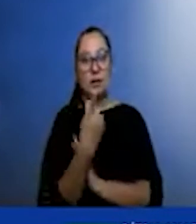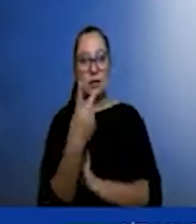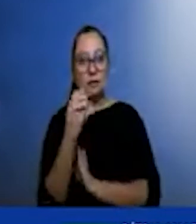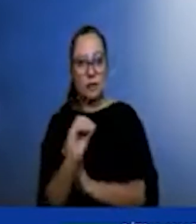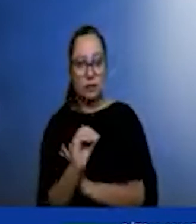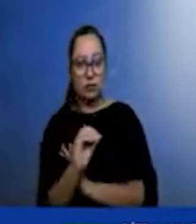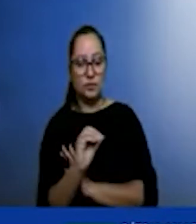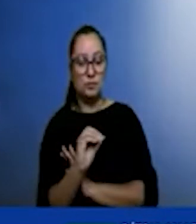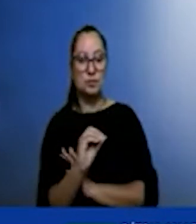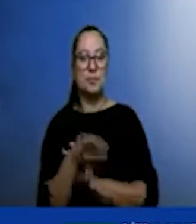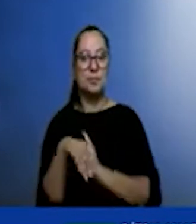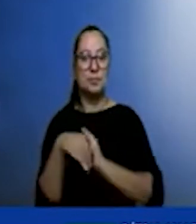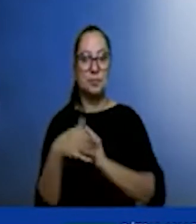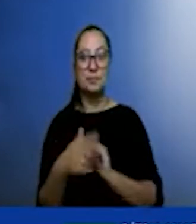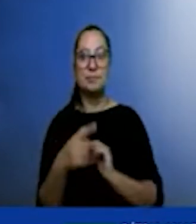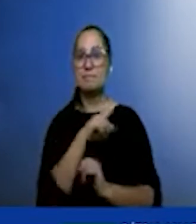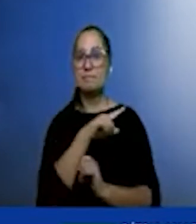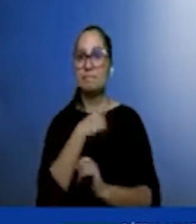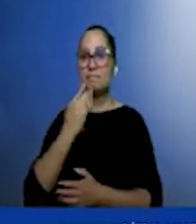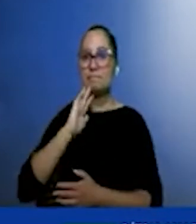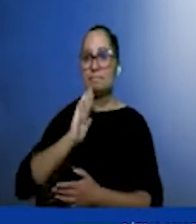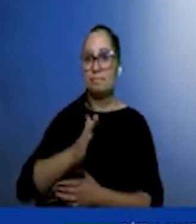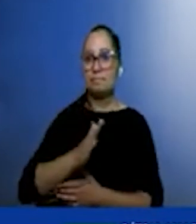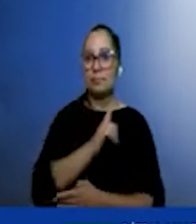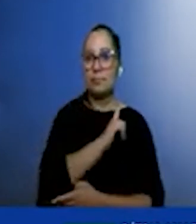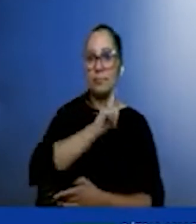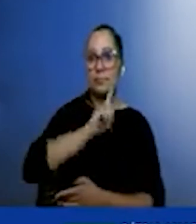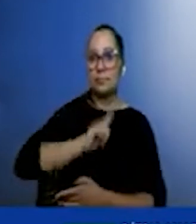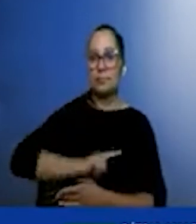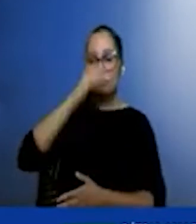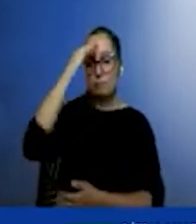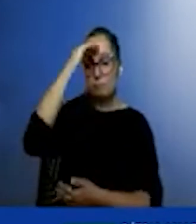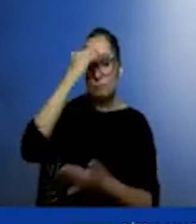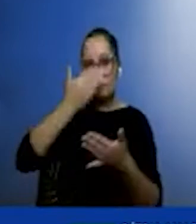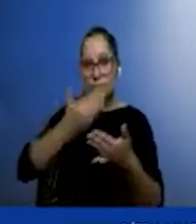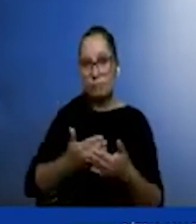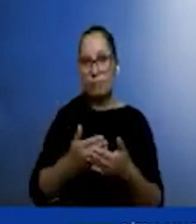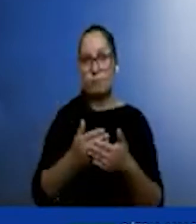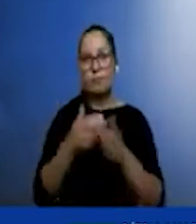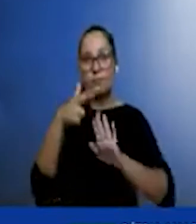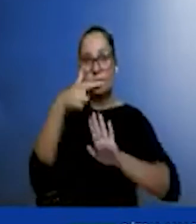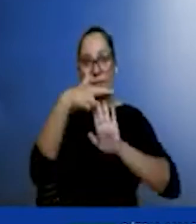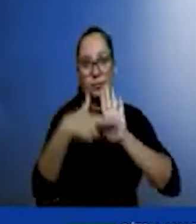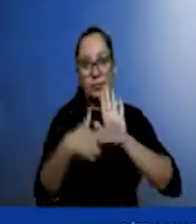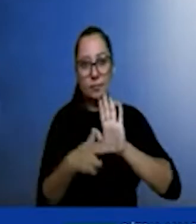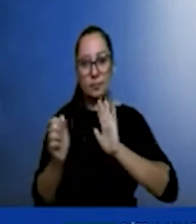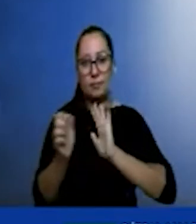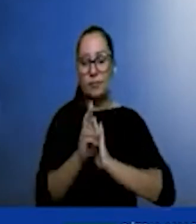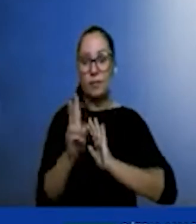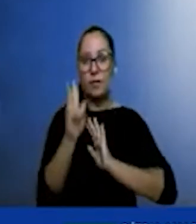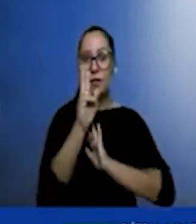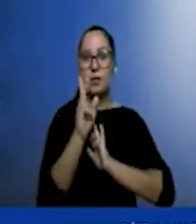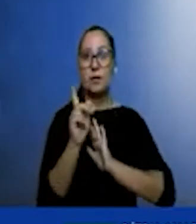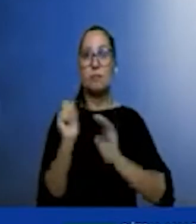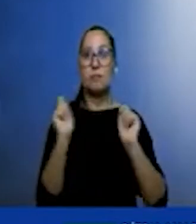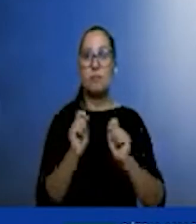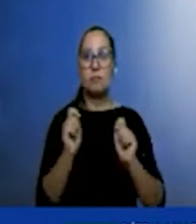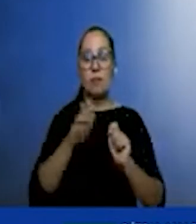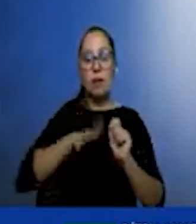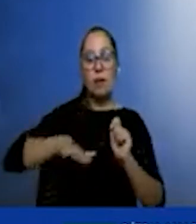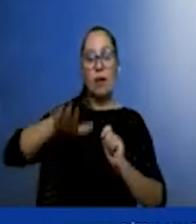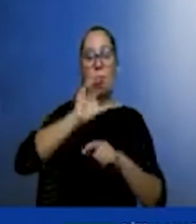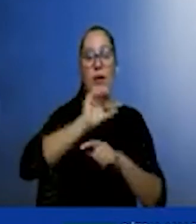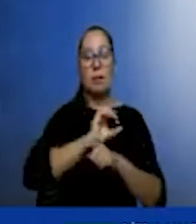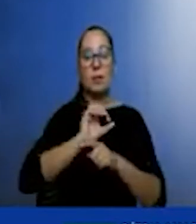está atrasado. O governo acreditou muito que essa regulação, essa valoração viria por meio do mercado de carbono.